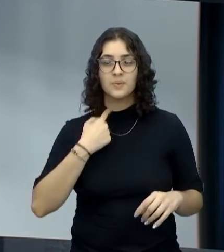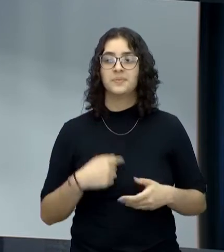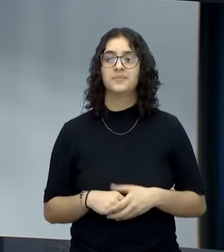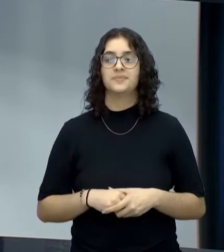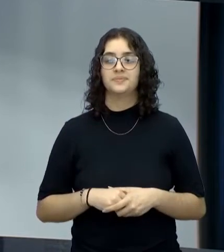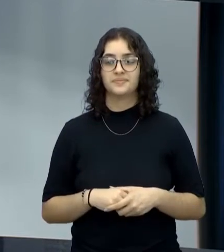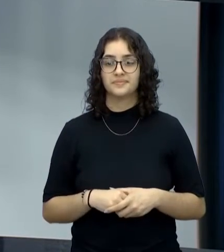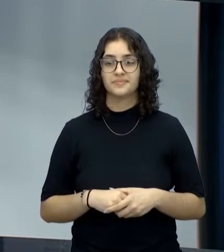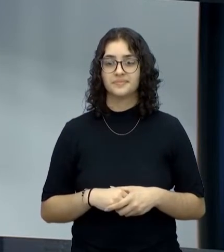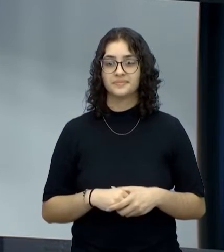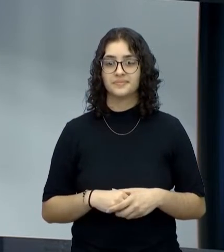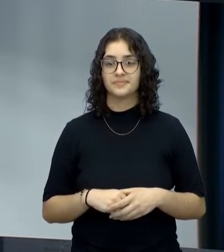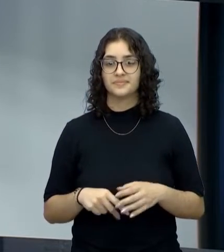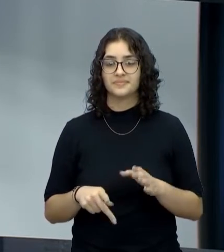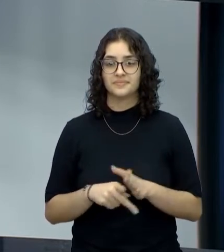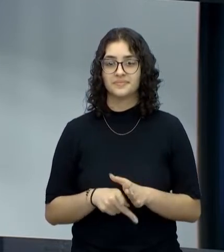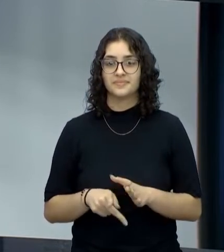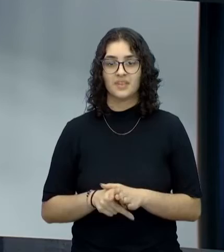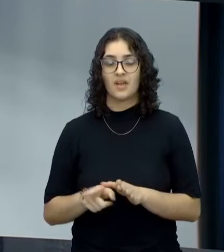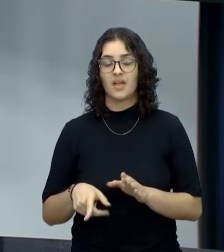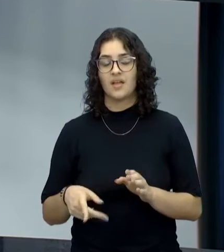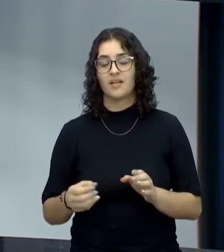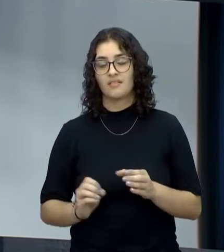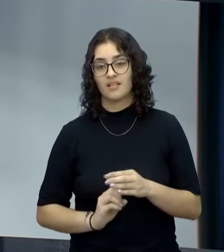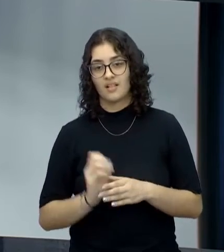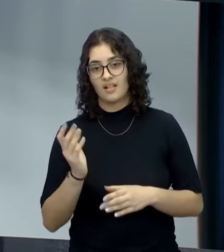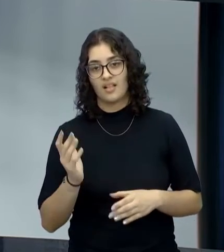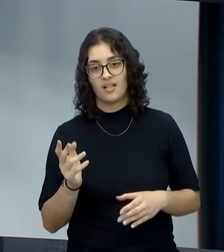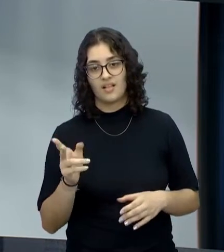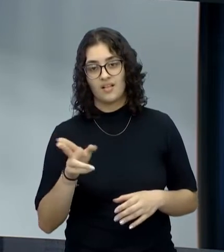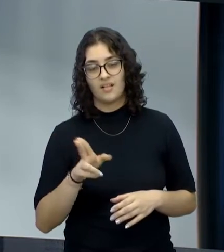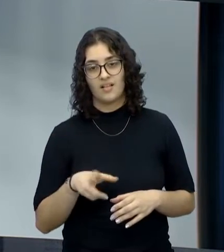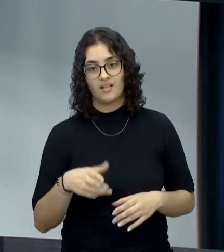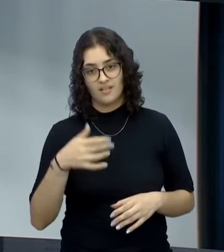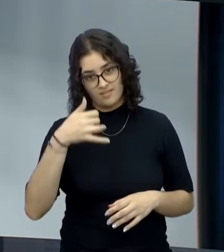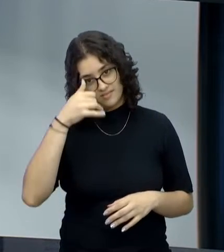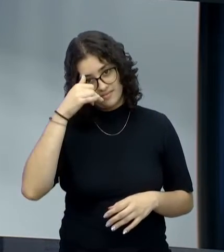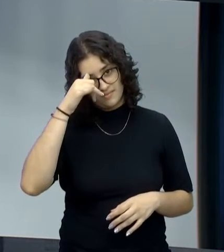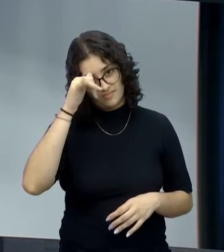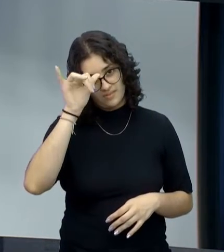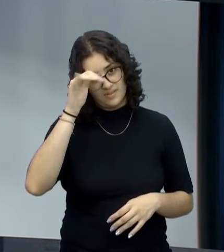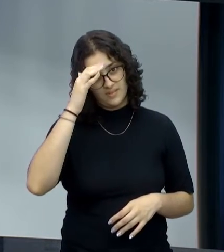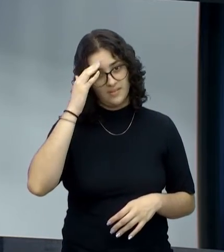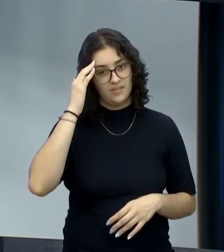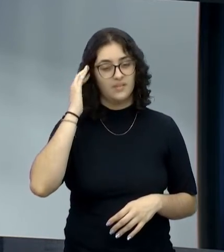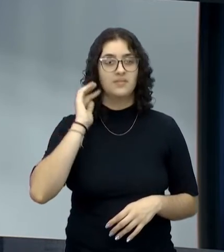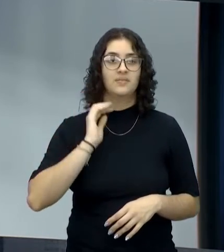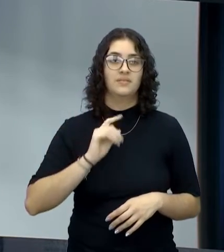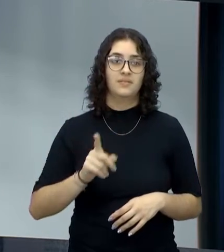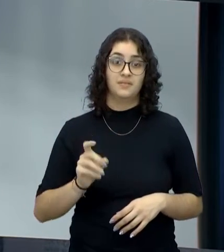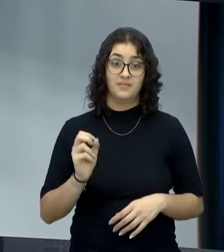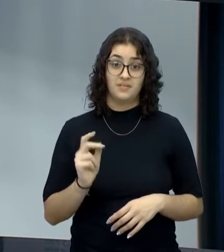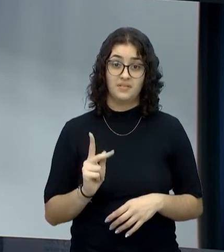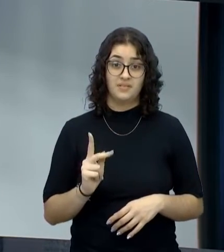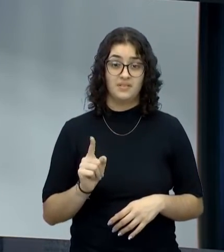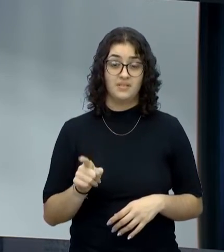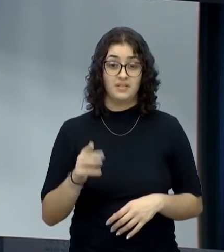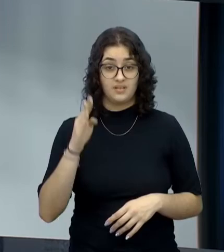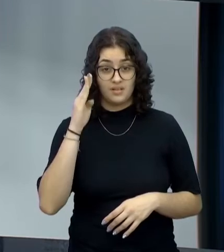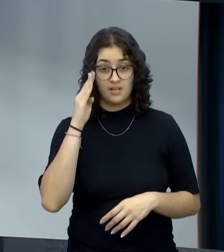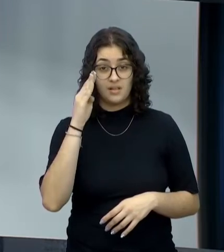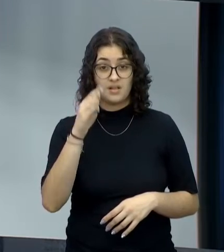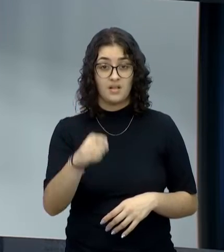de esgoto, o sistema de esgoto, ele não é projetado para reter esse tipo de substância, tá? E ele vai